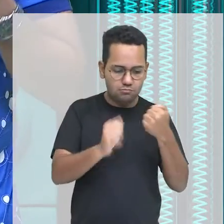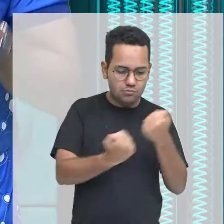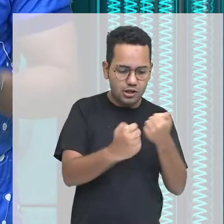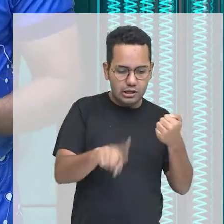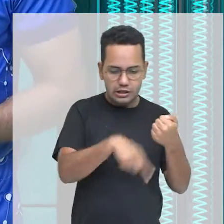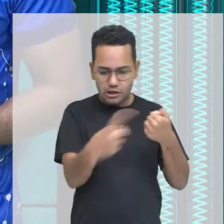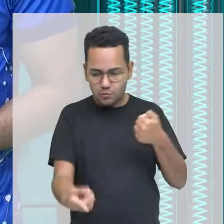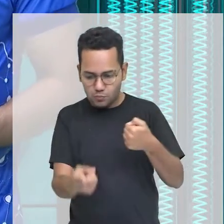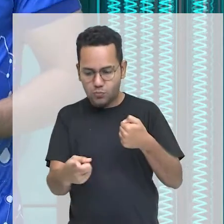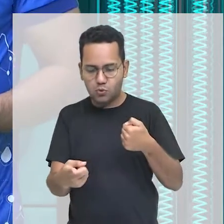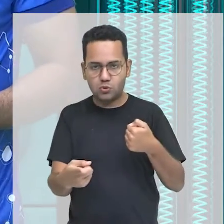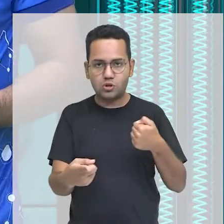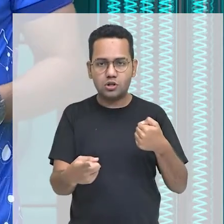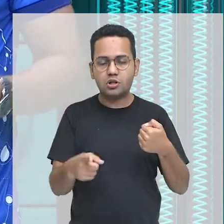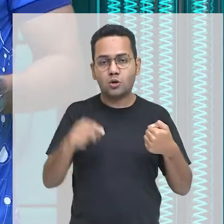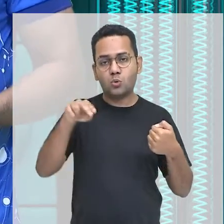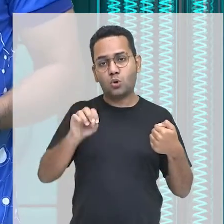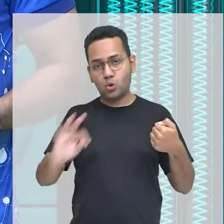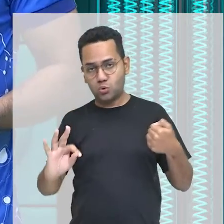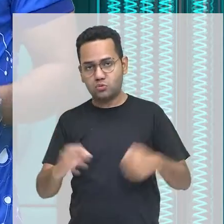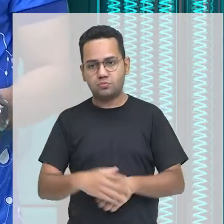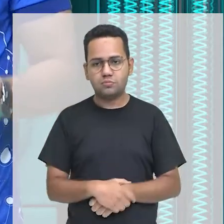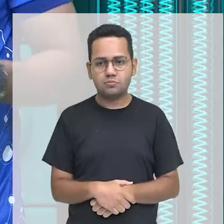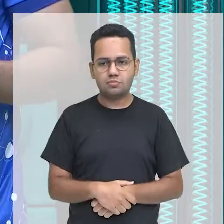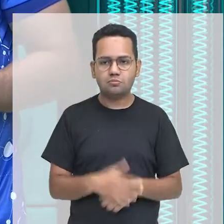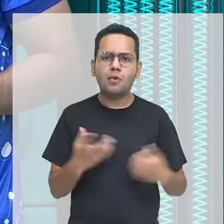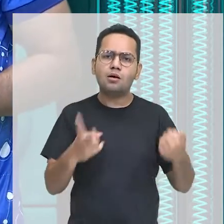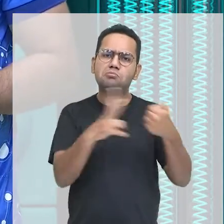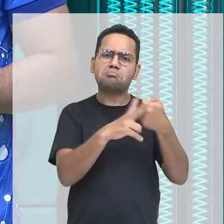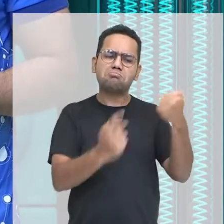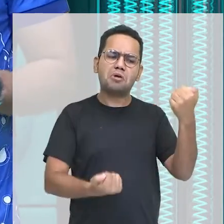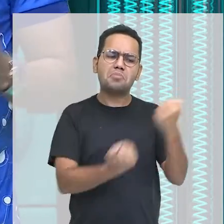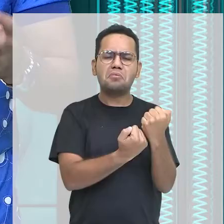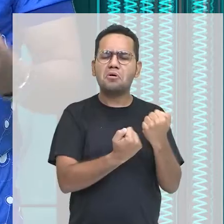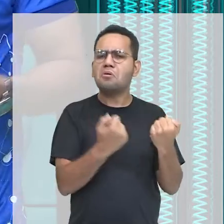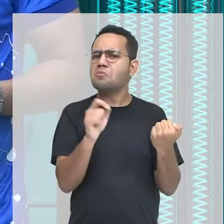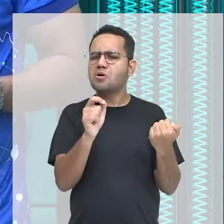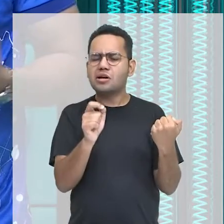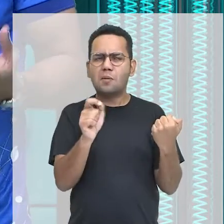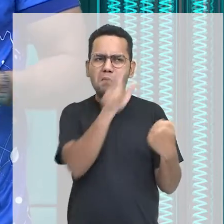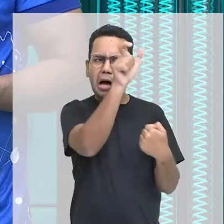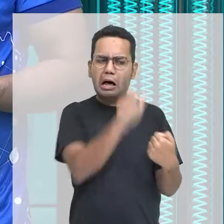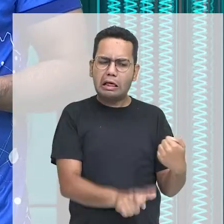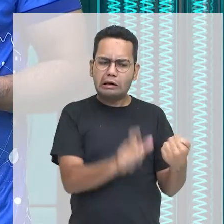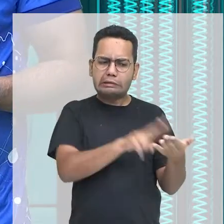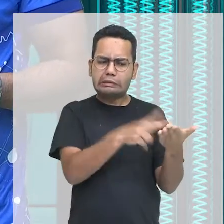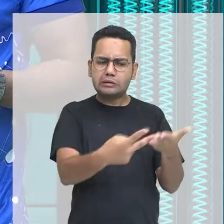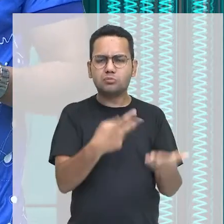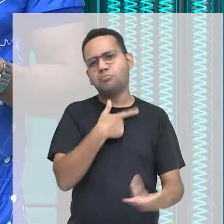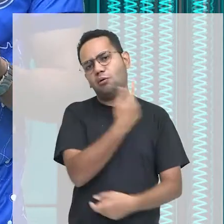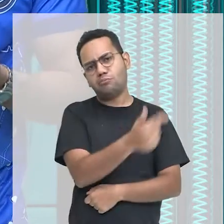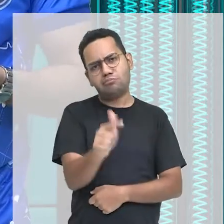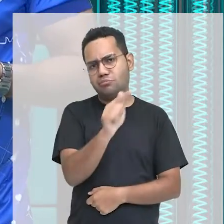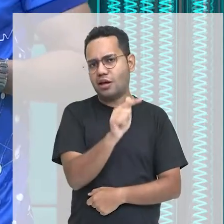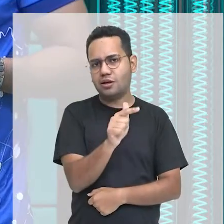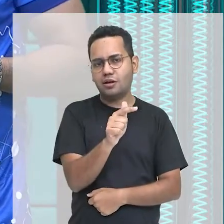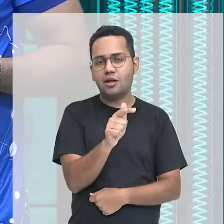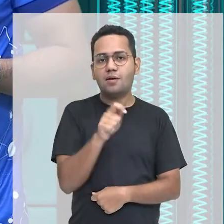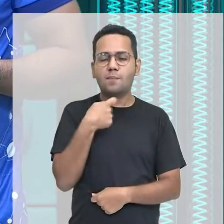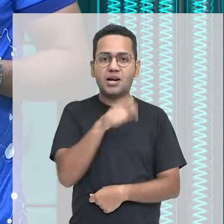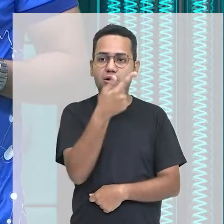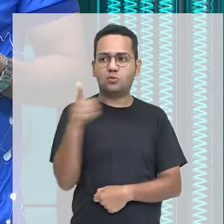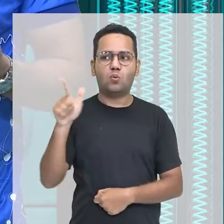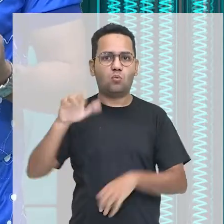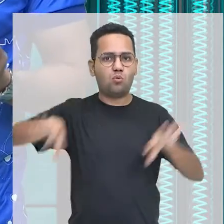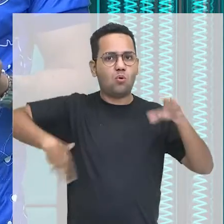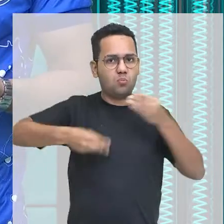auxiliar. O que é um verbo auxiliar? É aquele verbo que não existe, que não possui uma tradução, um significado por si só. Ele vai